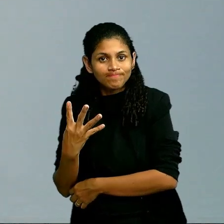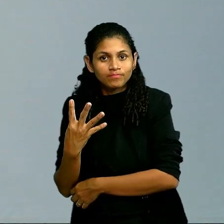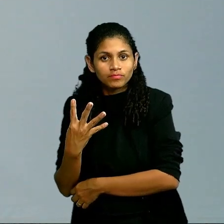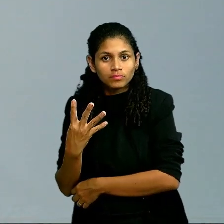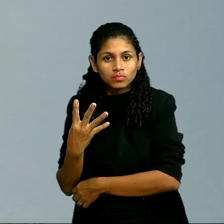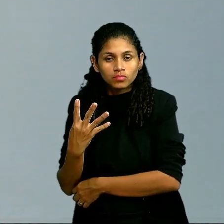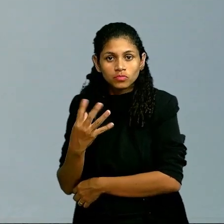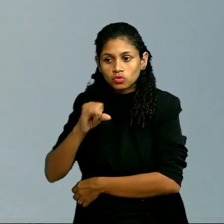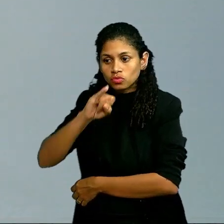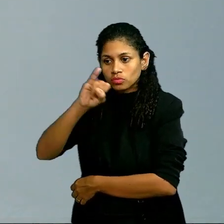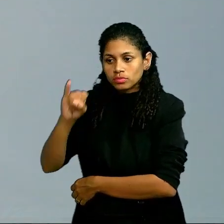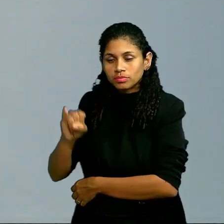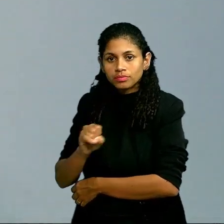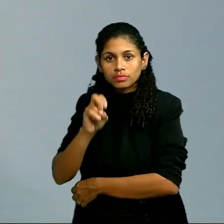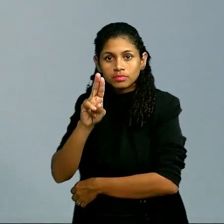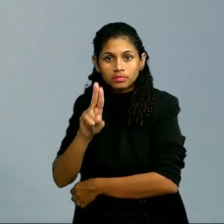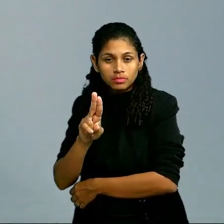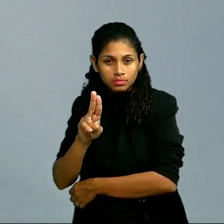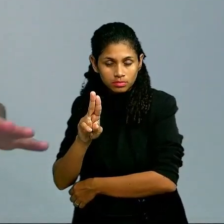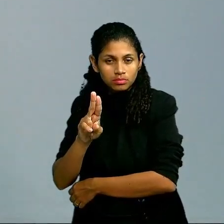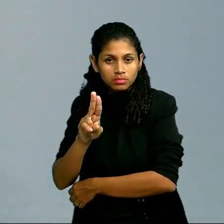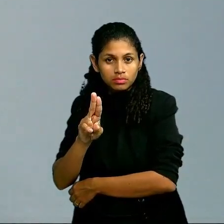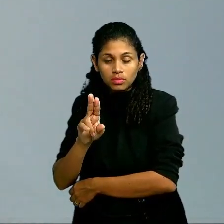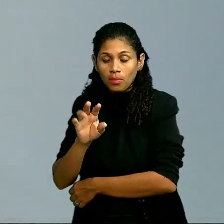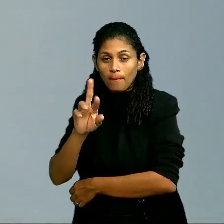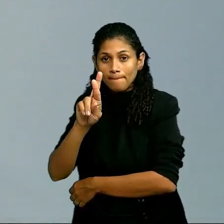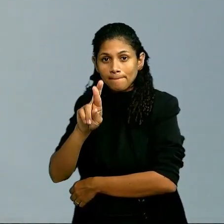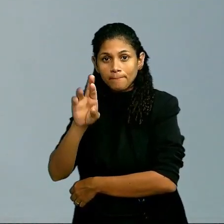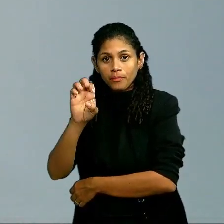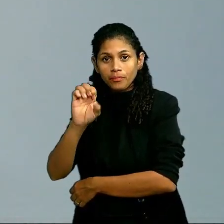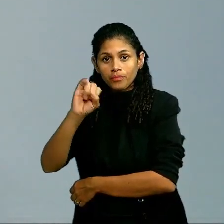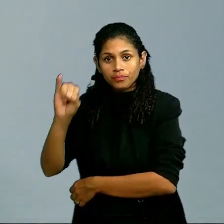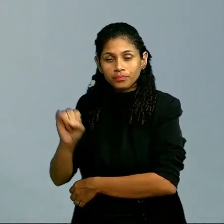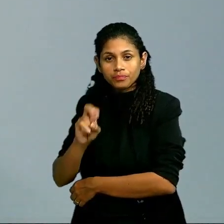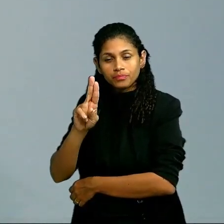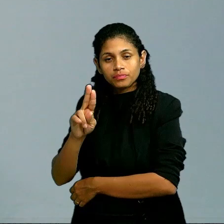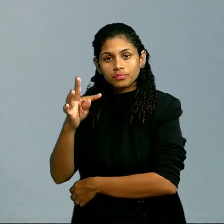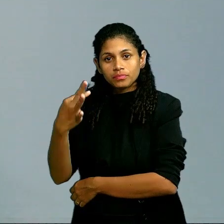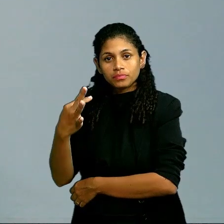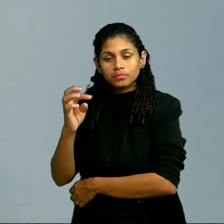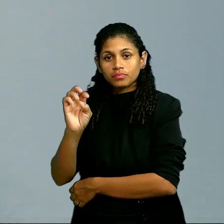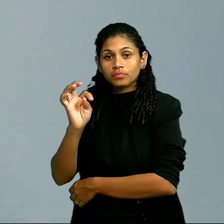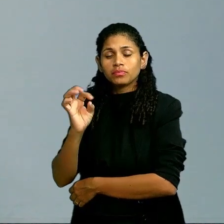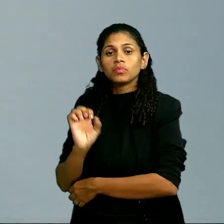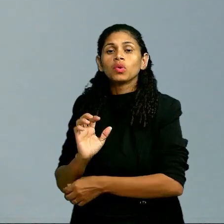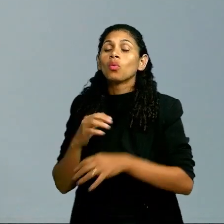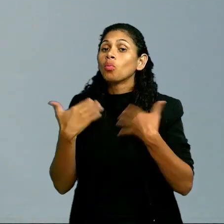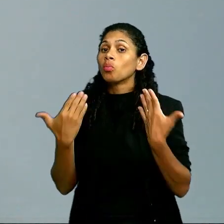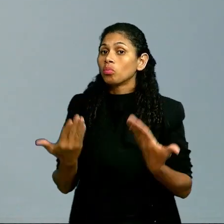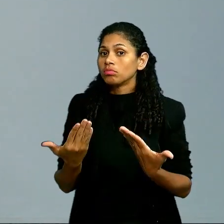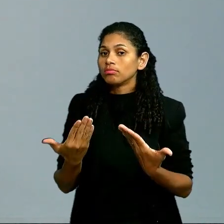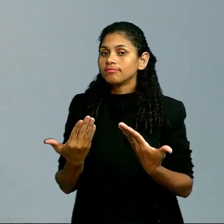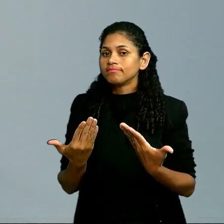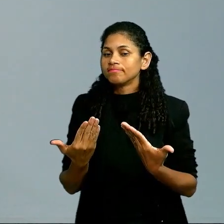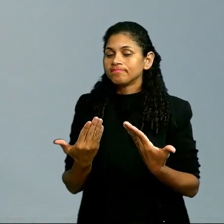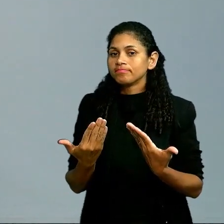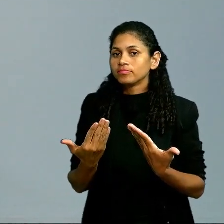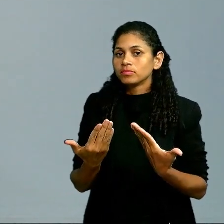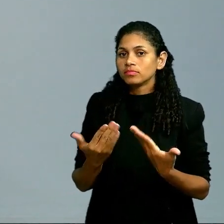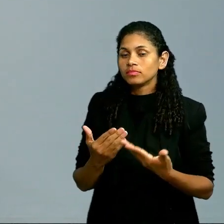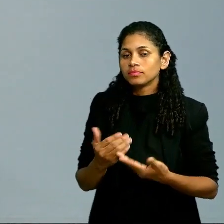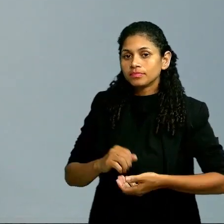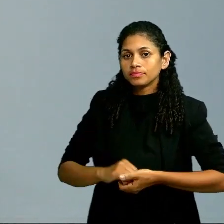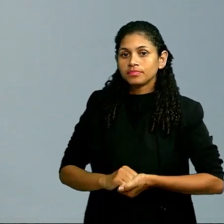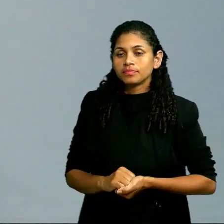Lembrando que quando a gente coloca, por exemplo, o piso no chão, nós vamos ter aí a parte do reajunte, certo? Então é daquilo que a gente está